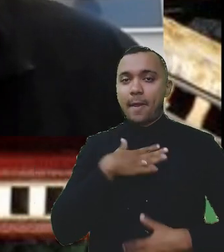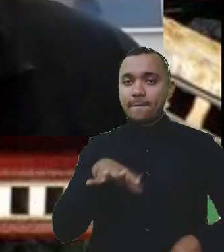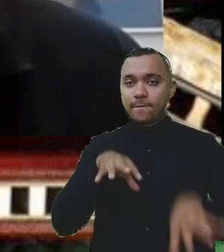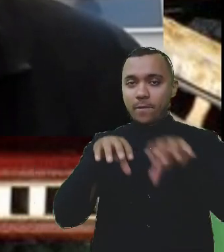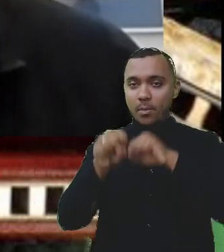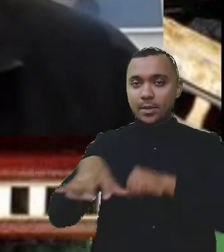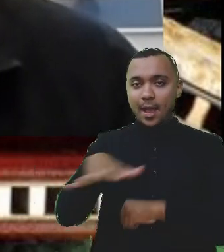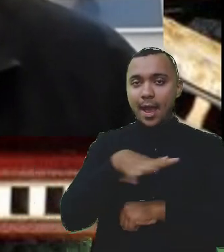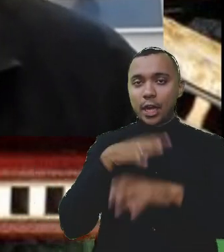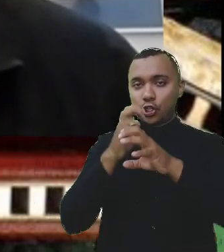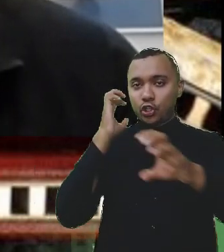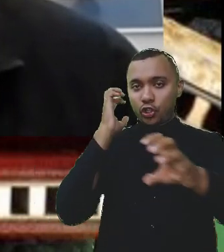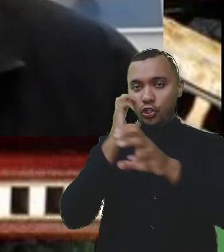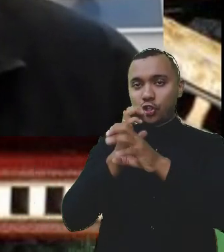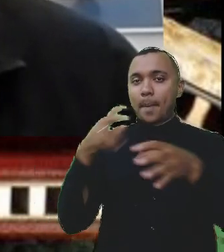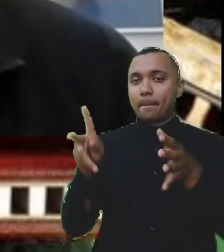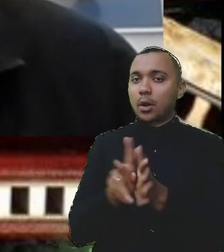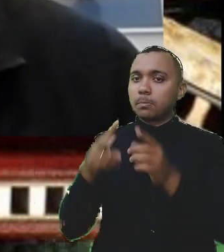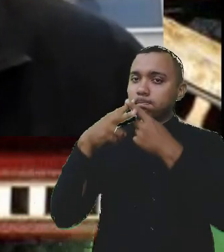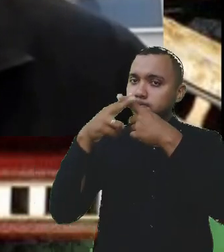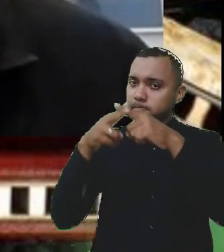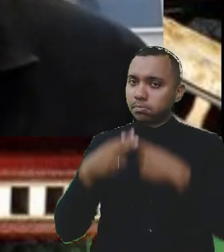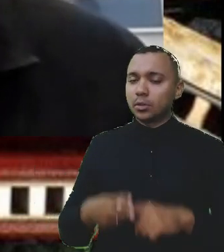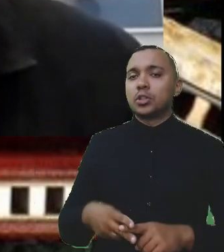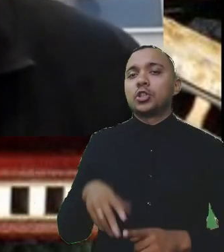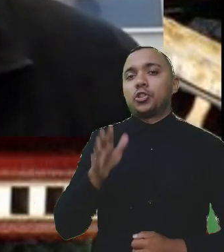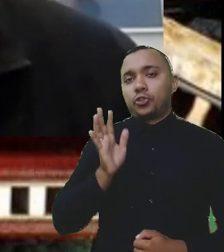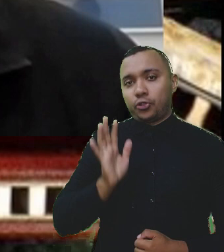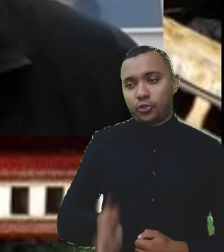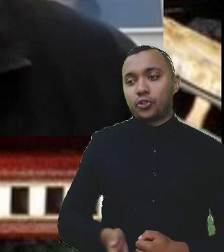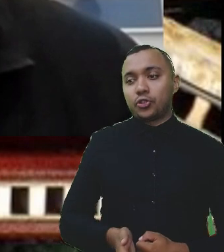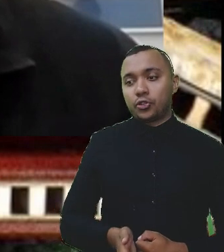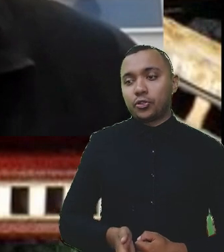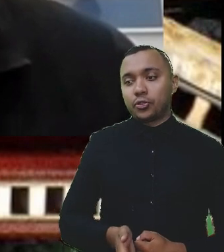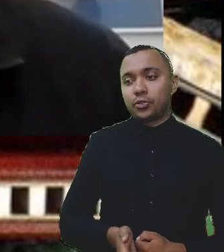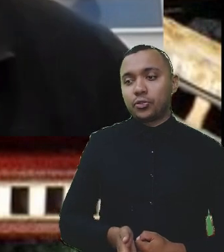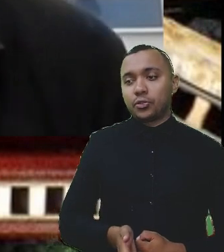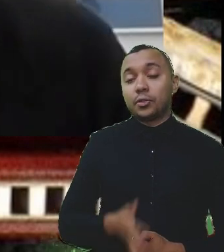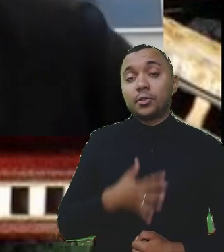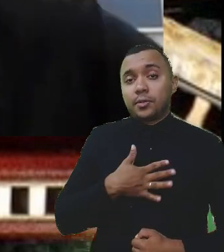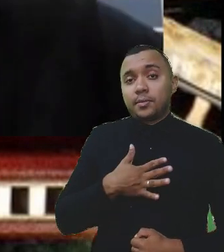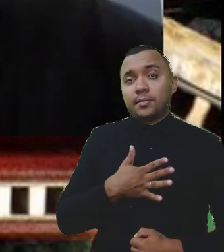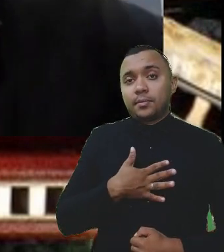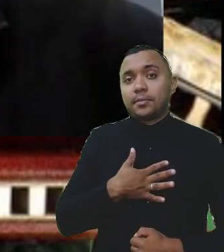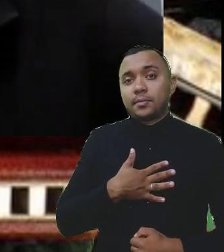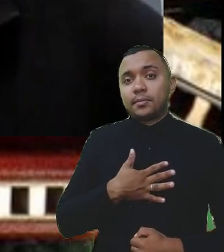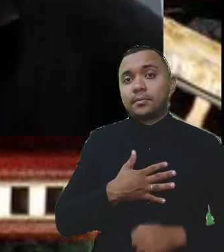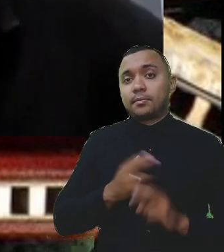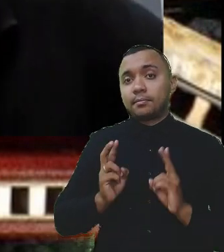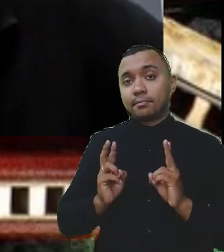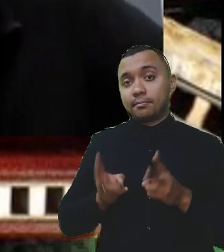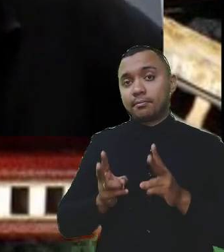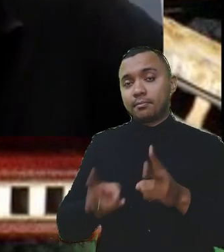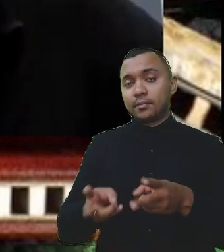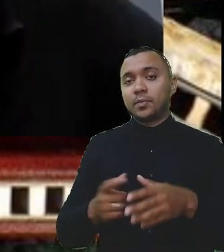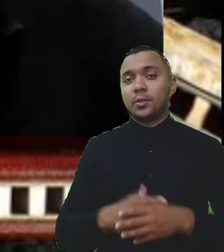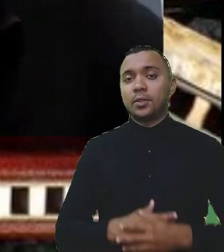engenheiro mecânico lá, tenho um diploma. Pelo menos não vou ficar em cadeira especial, né? Se bem que eu acho